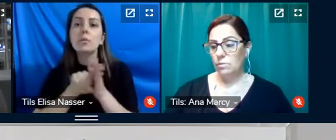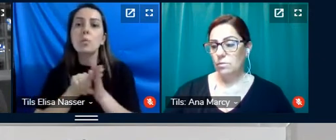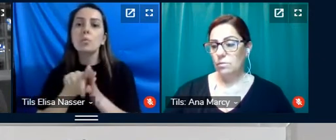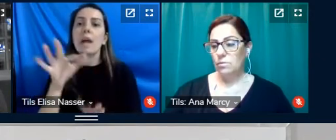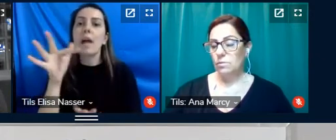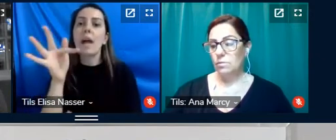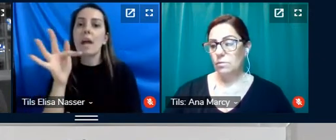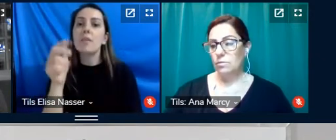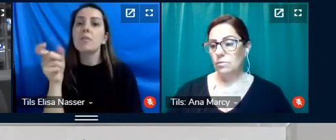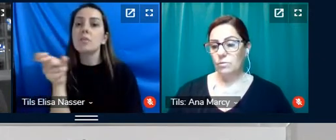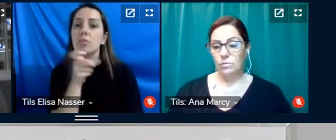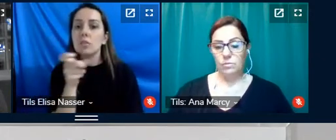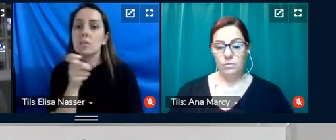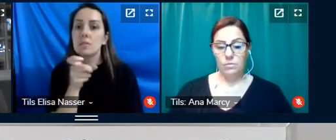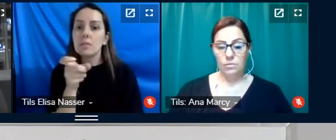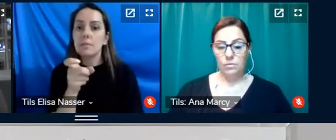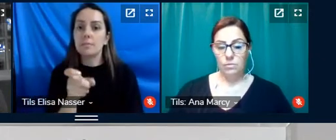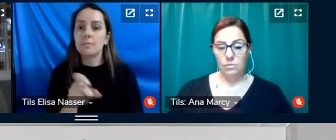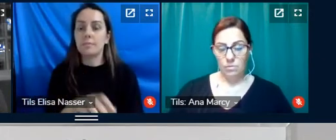Fx